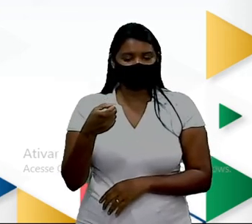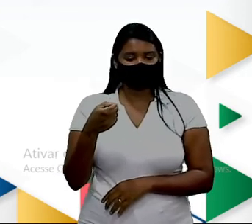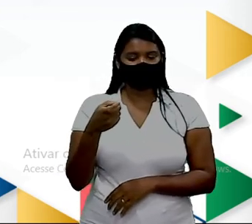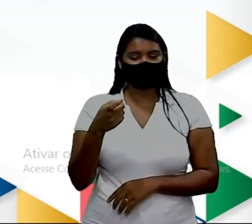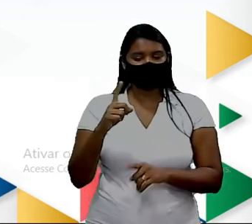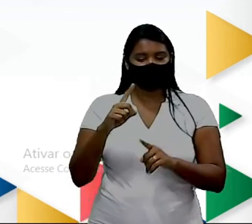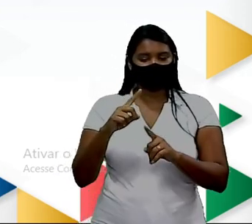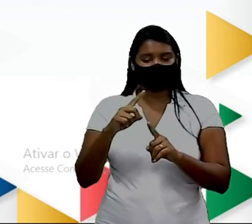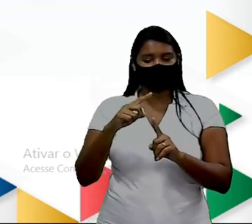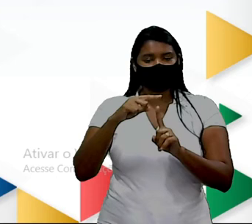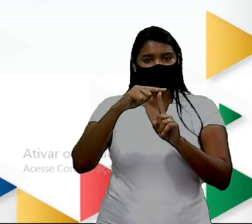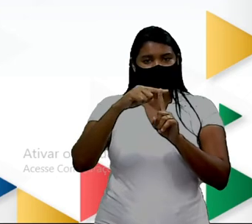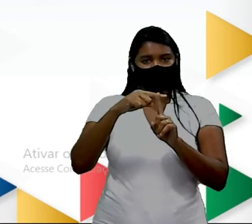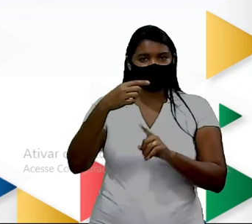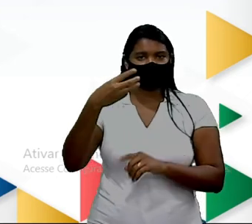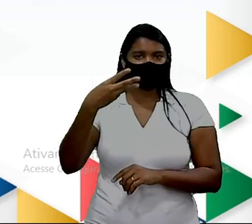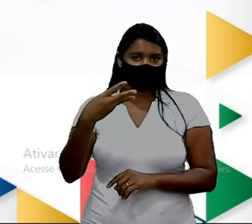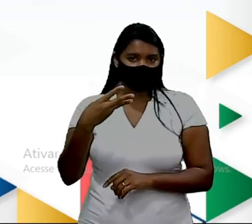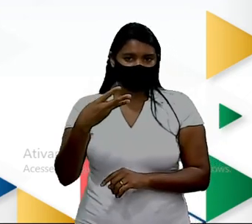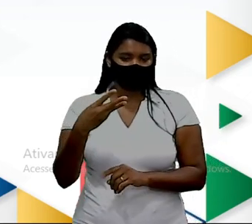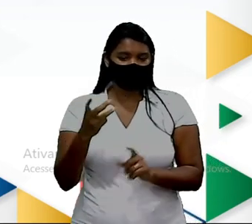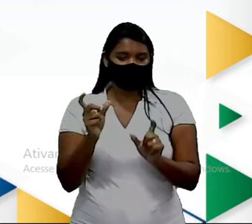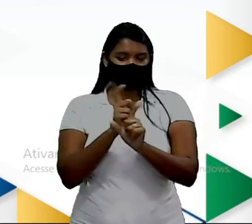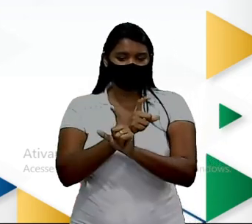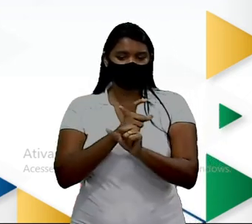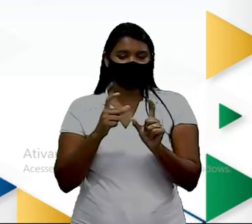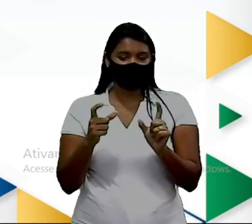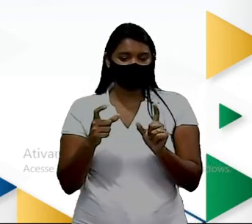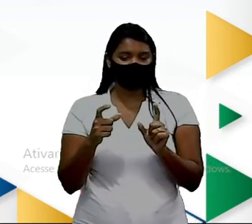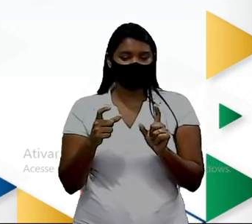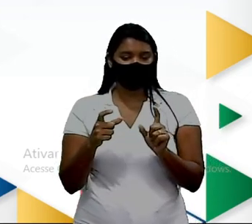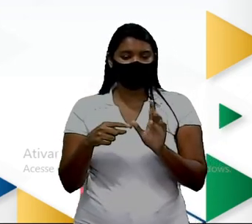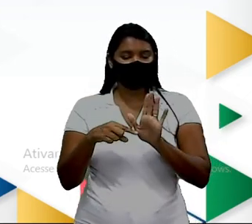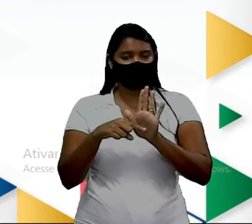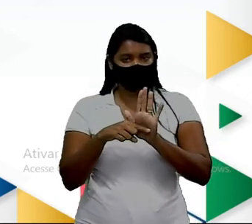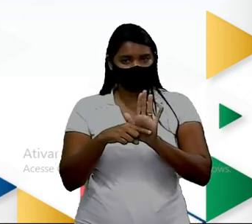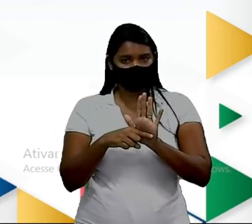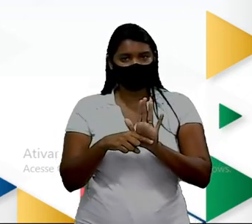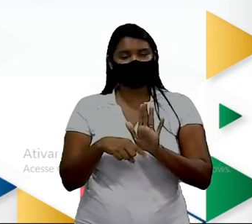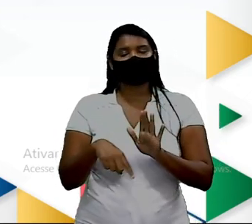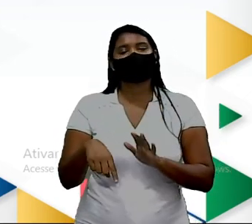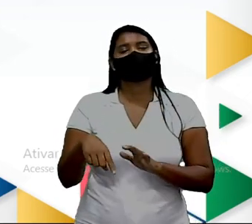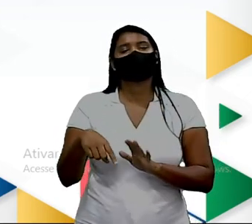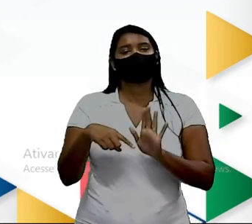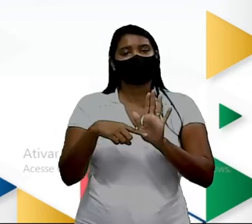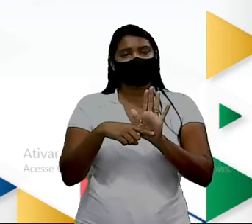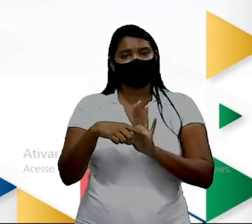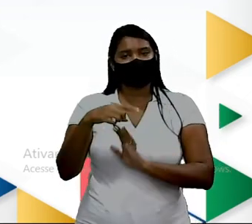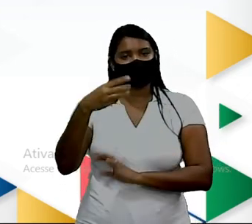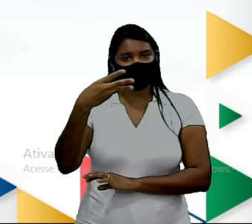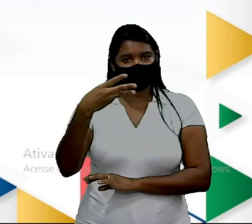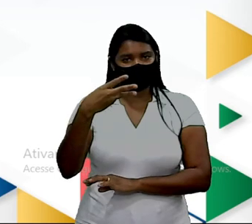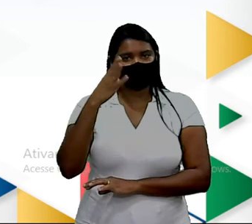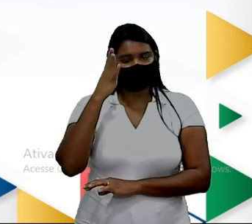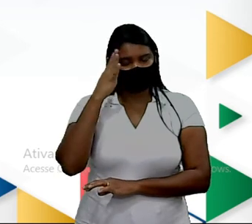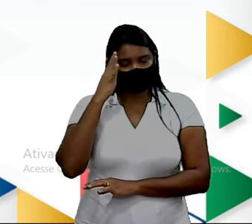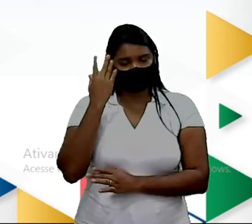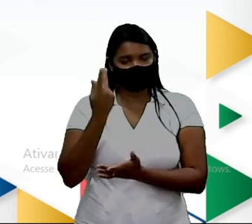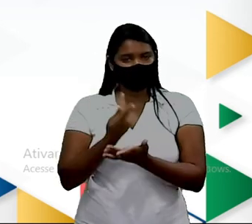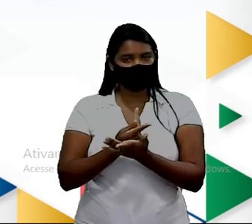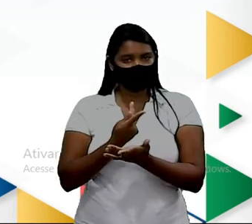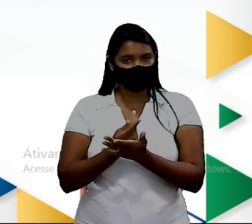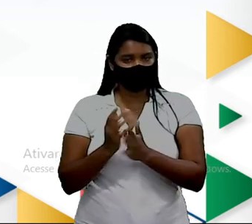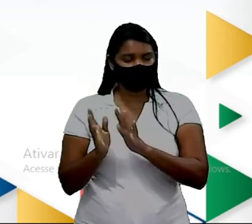mais 3 não, né? Porque esse 3 vai para o outro lado, fica negativo, é menos 3. É aí que o Theo errou, tá vendo? Não